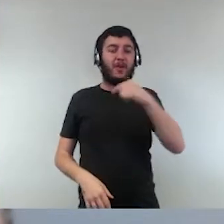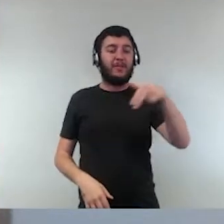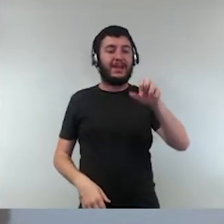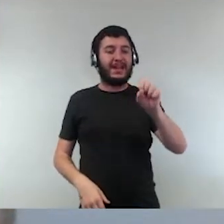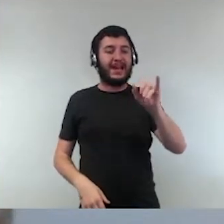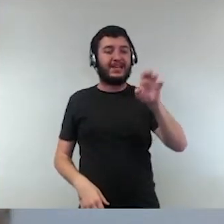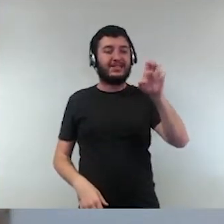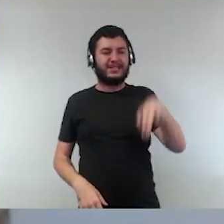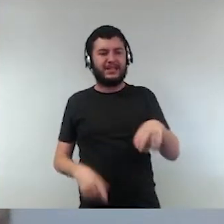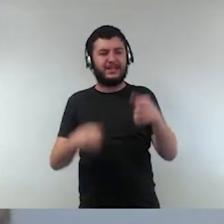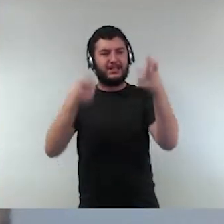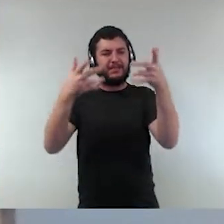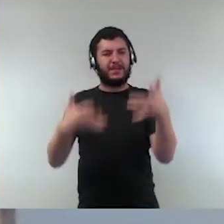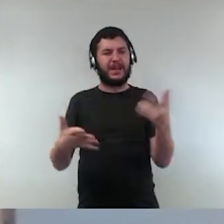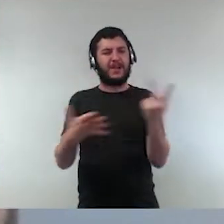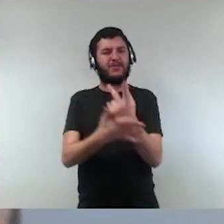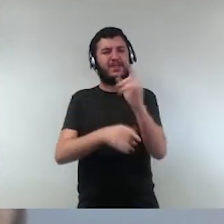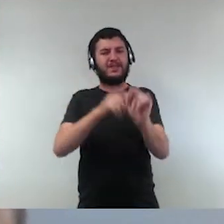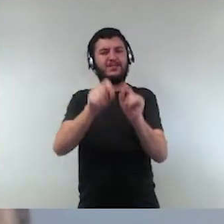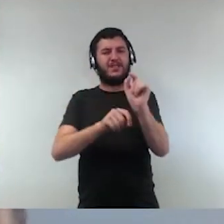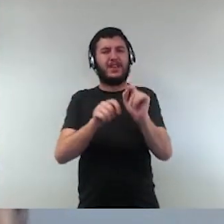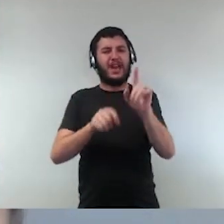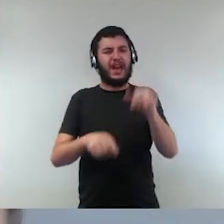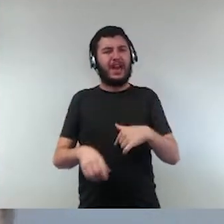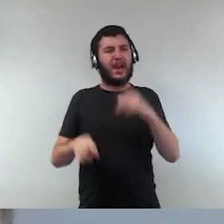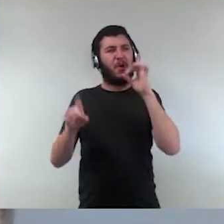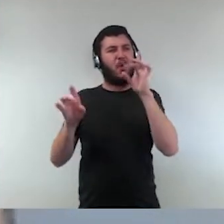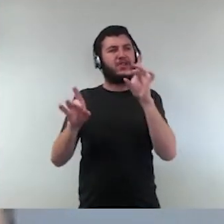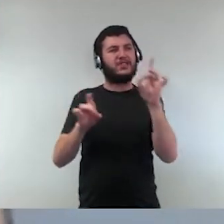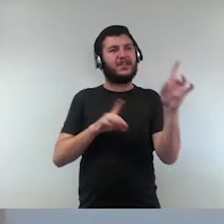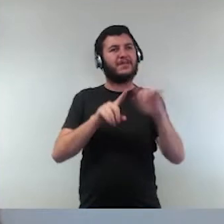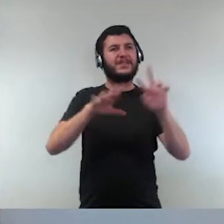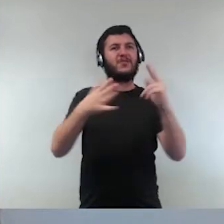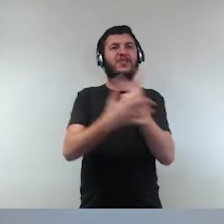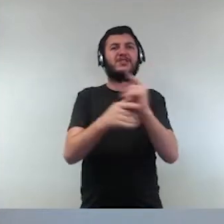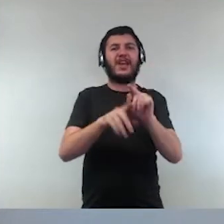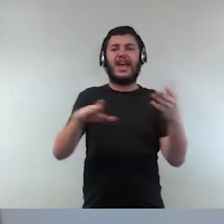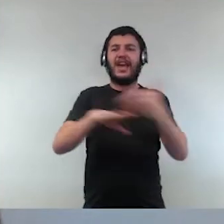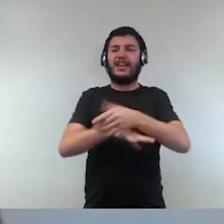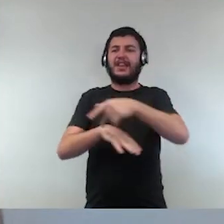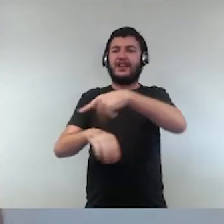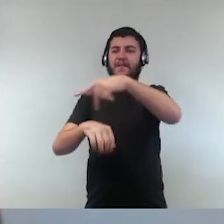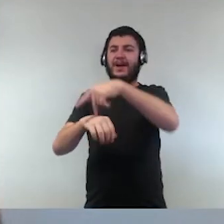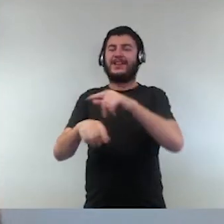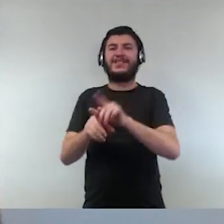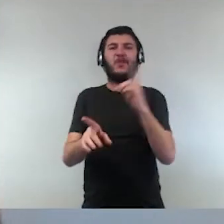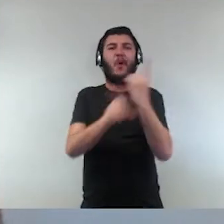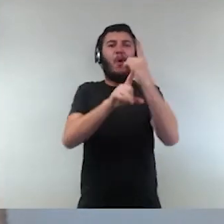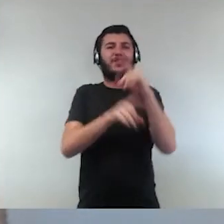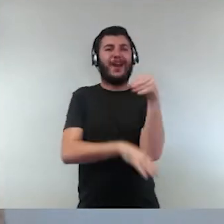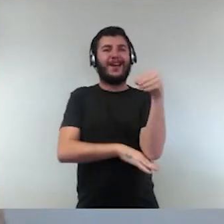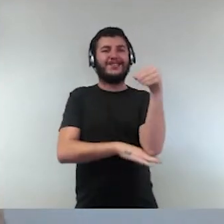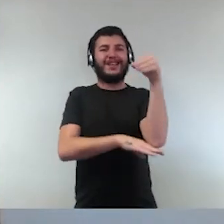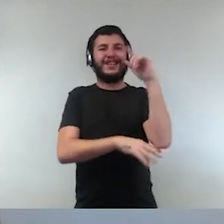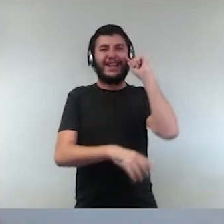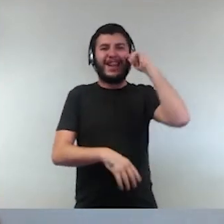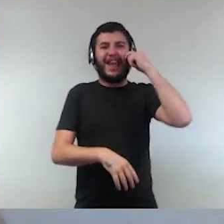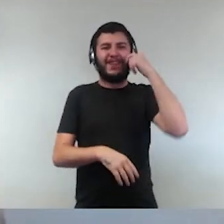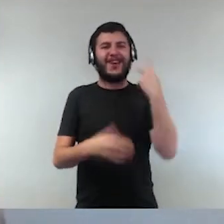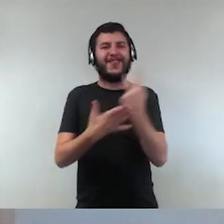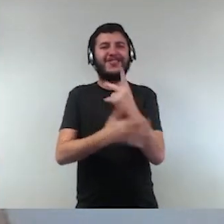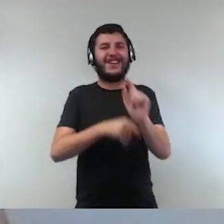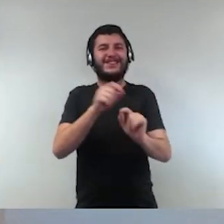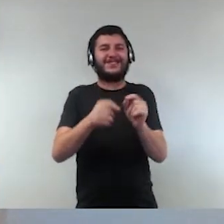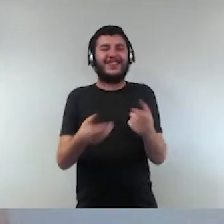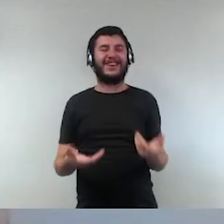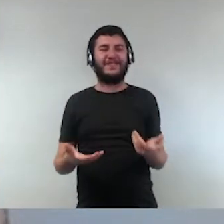verdade, o mundo é dominado por eventos como esse, cisnes negros, né? Porque é pelo extremo, desconhecido e improvável. E ele explica que a história, ela